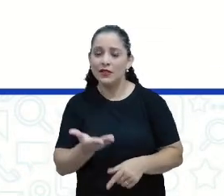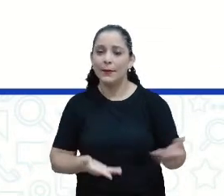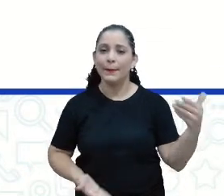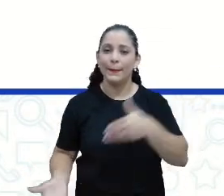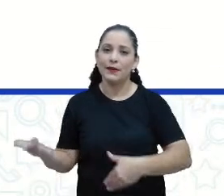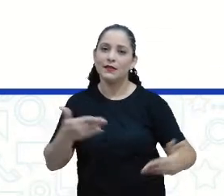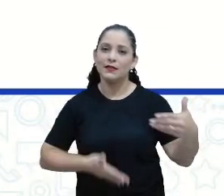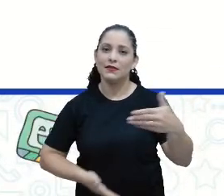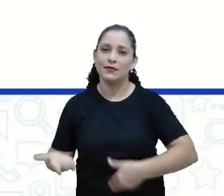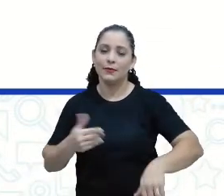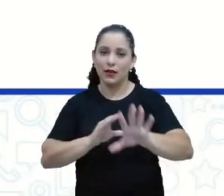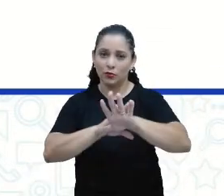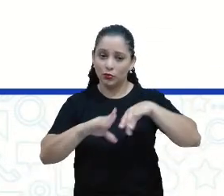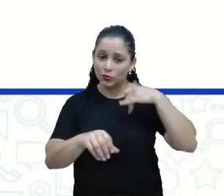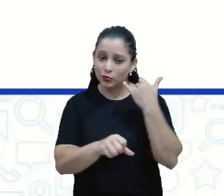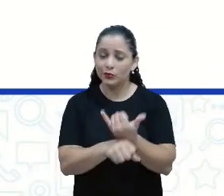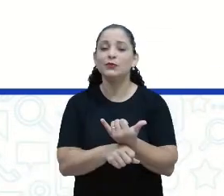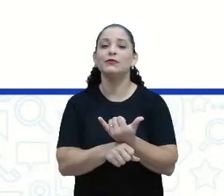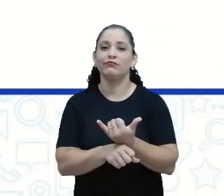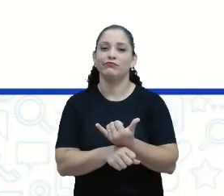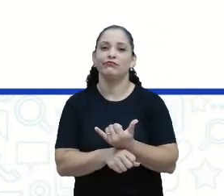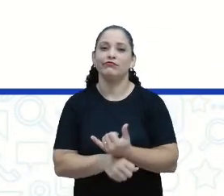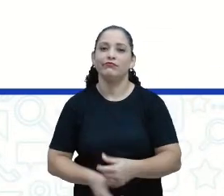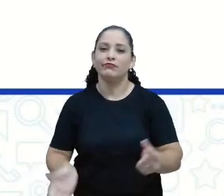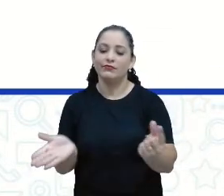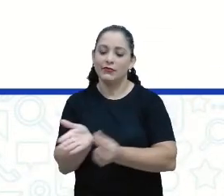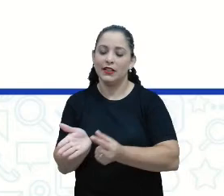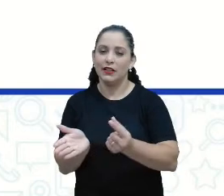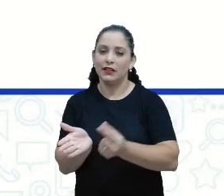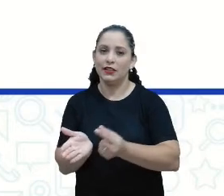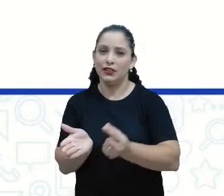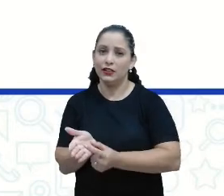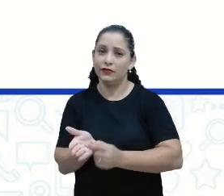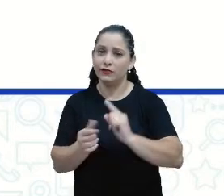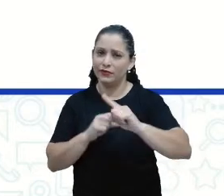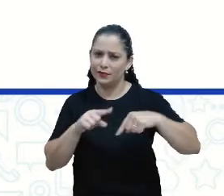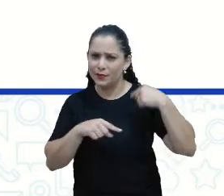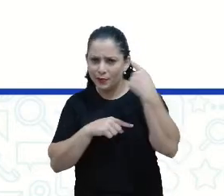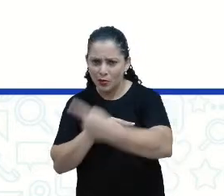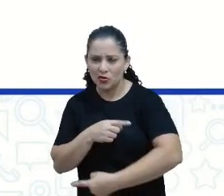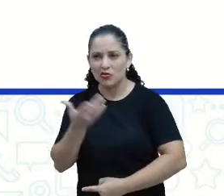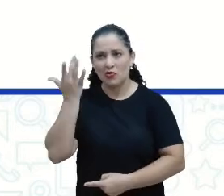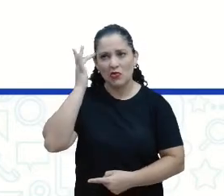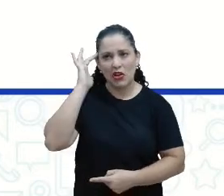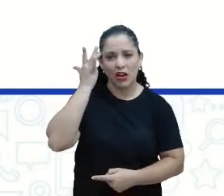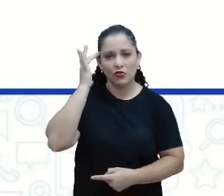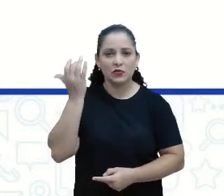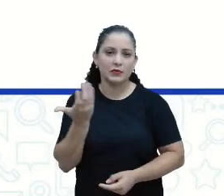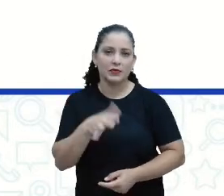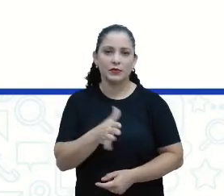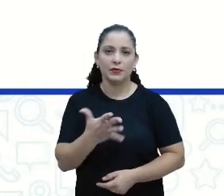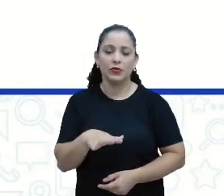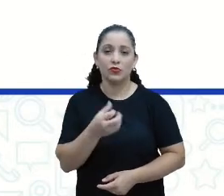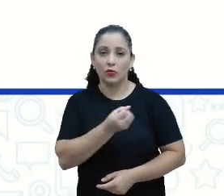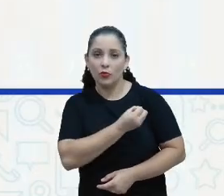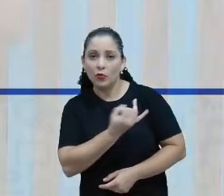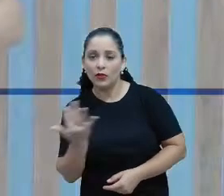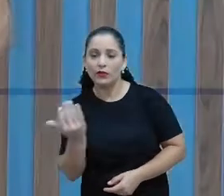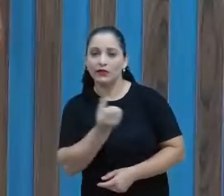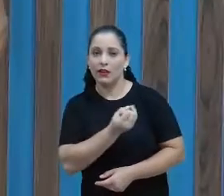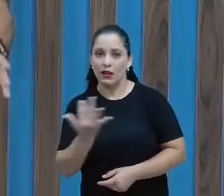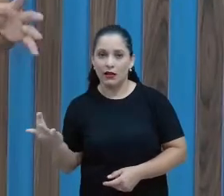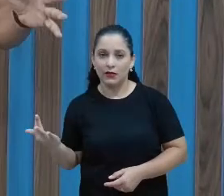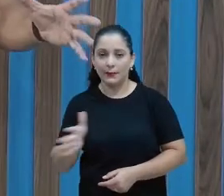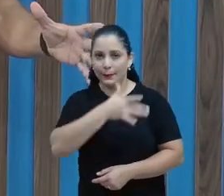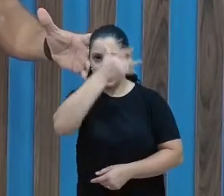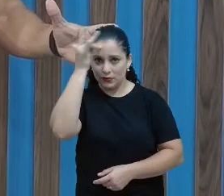YouTube, tá? A gente vai falar do aplicativo quando ele estiver funcionando. Eu acredito que boa parte dos alunos aí que já